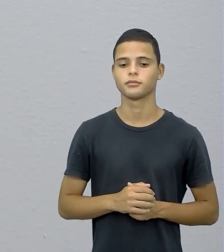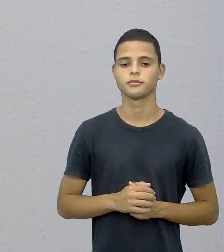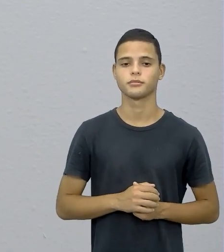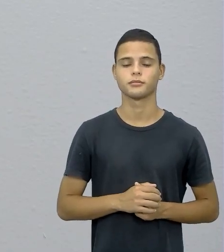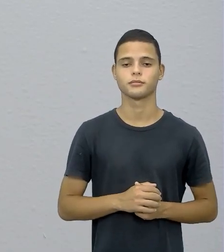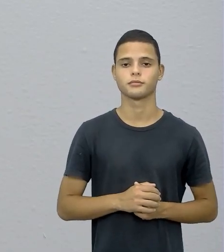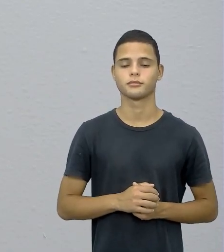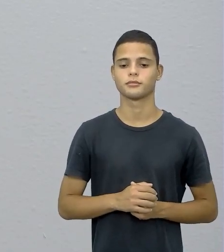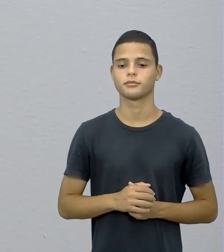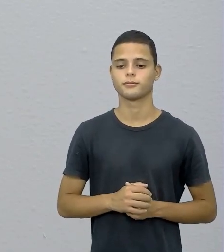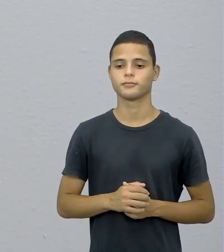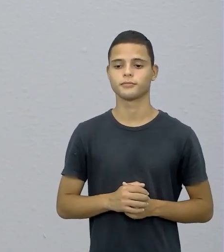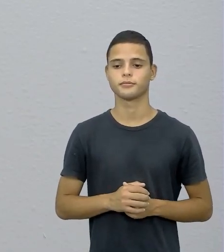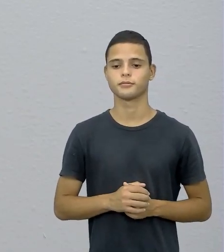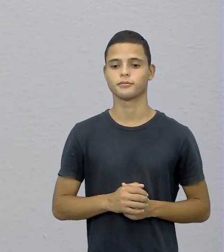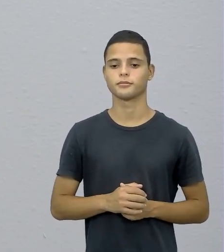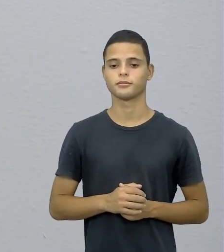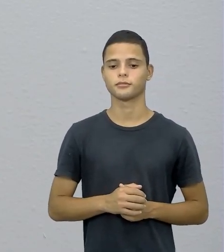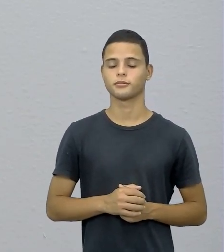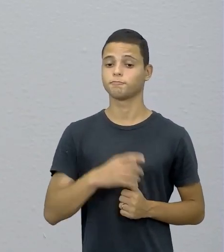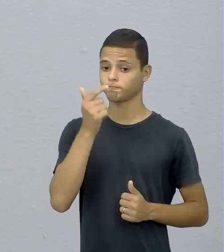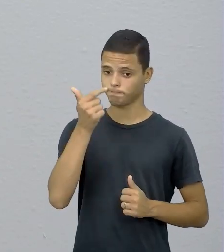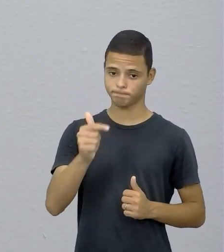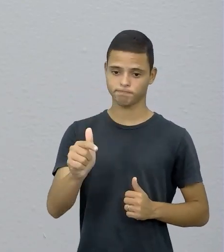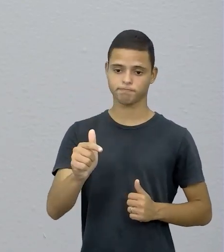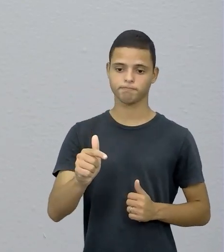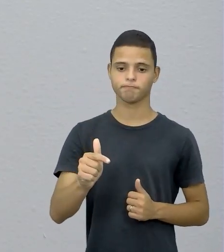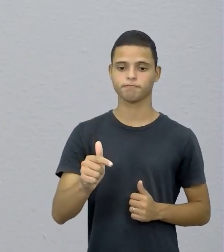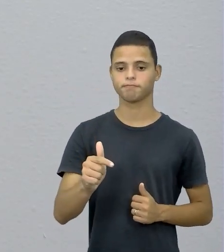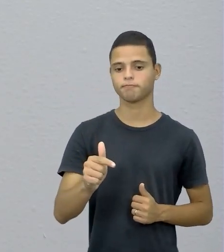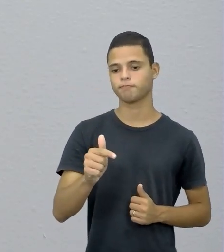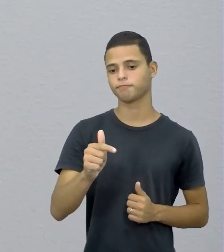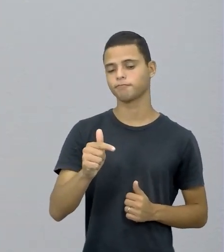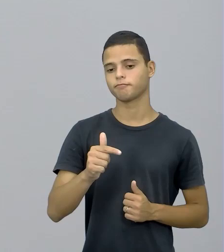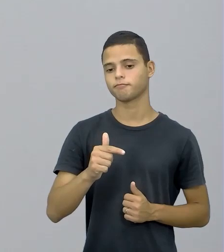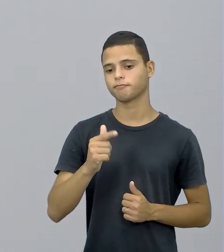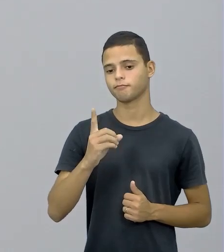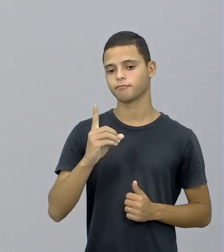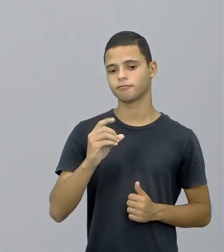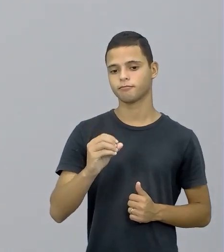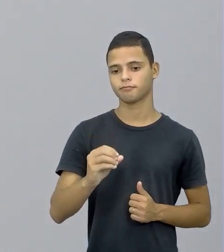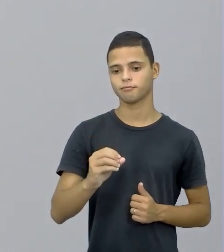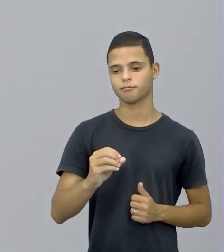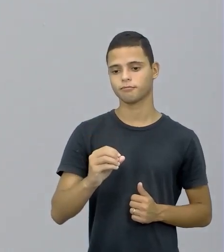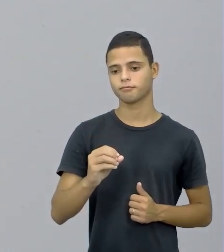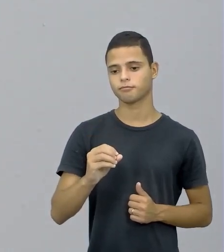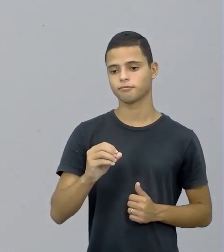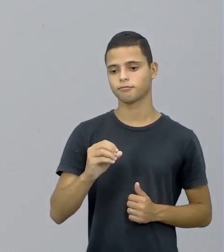Isso, aí, legal. Já. 10 e 96.